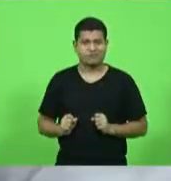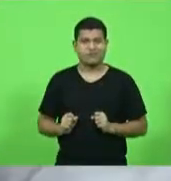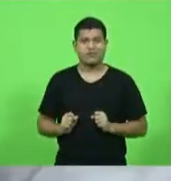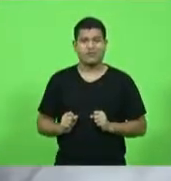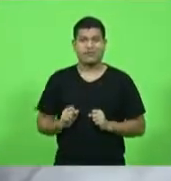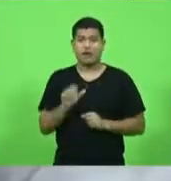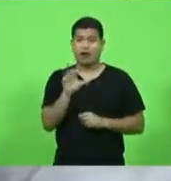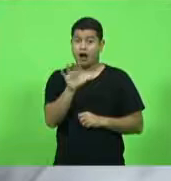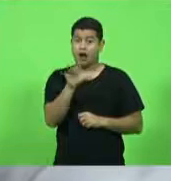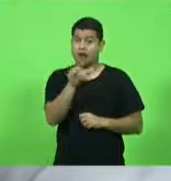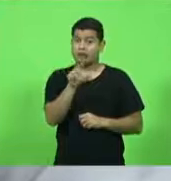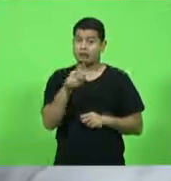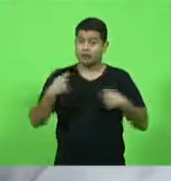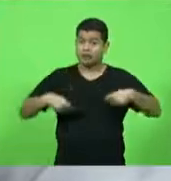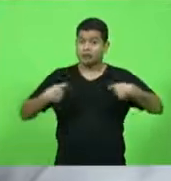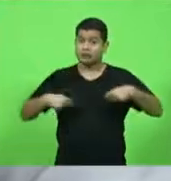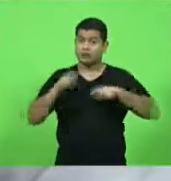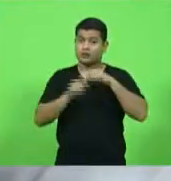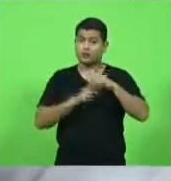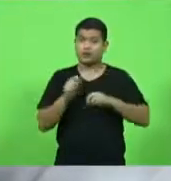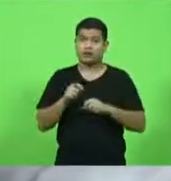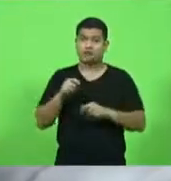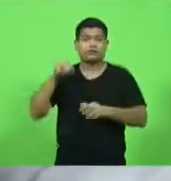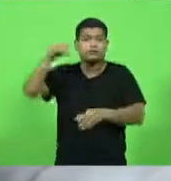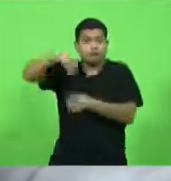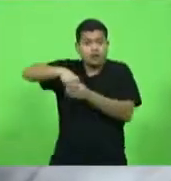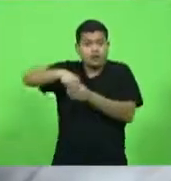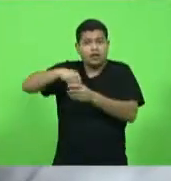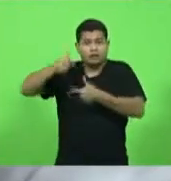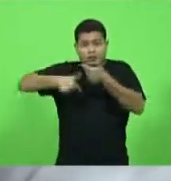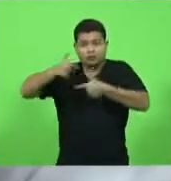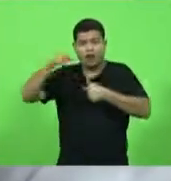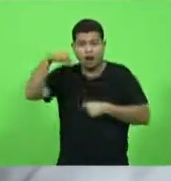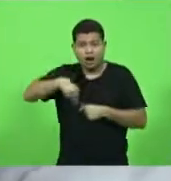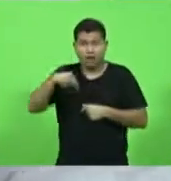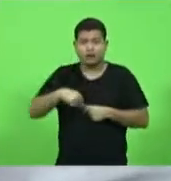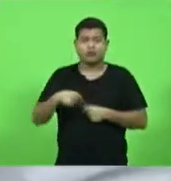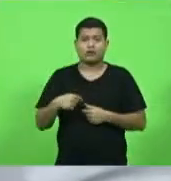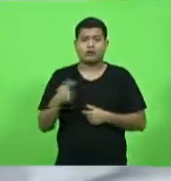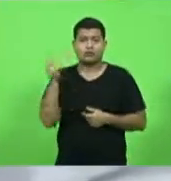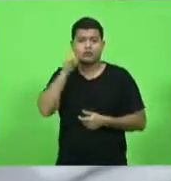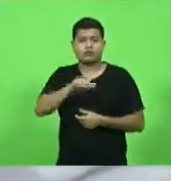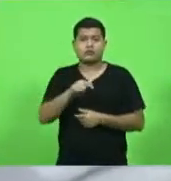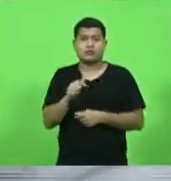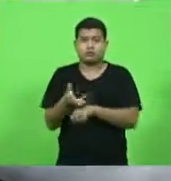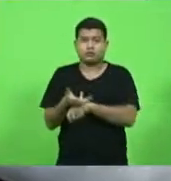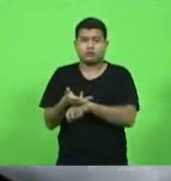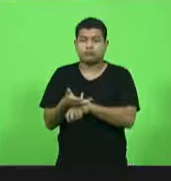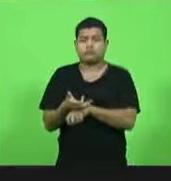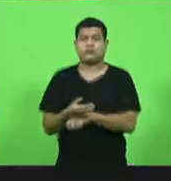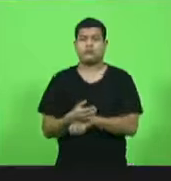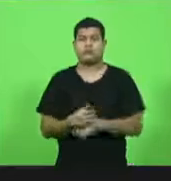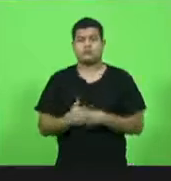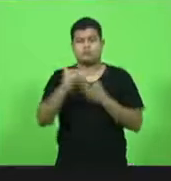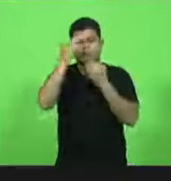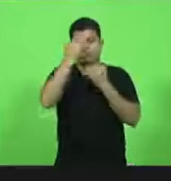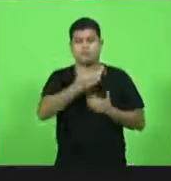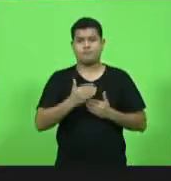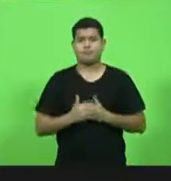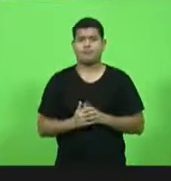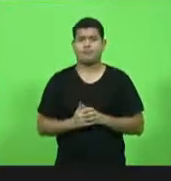mas isso é um trabalho interno que vai definir a velocidade das coisas. Obrigado.